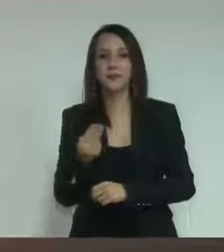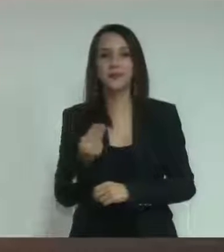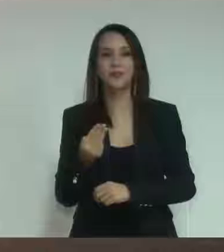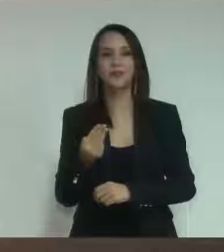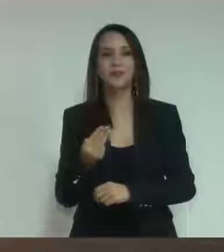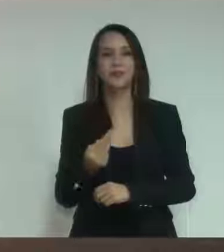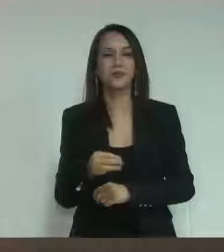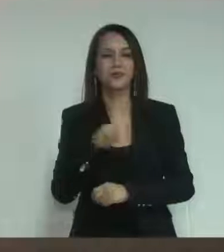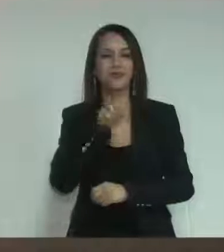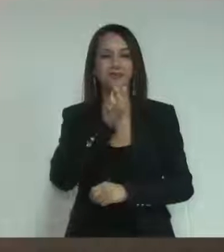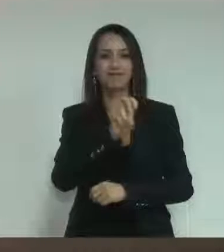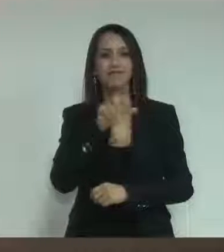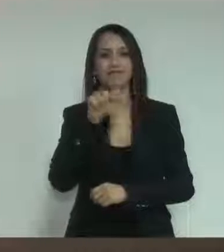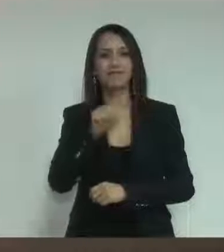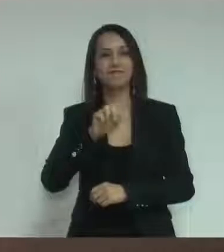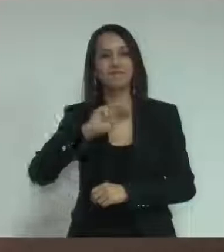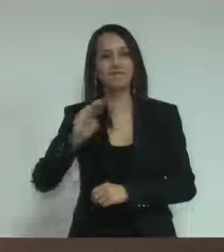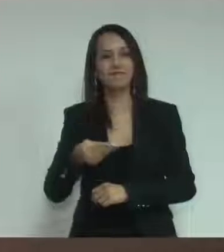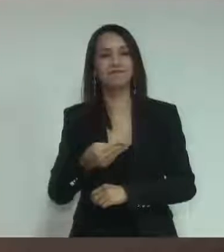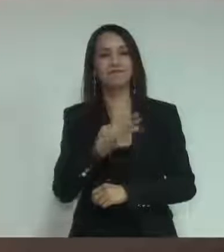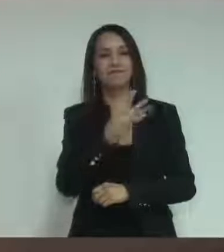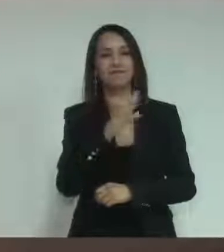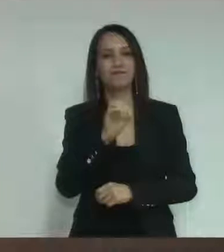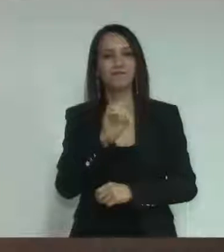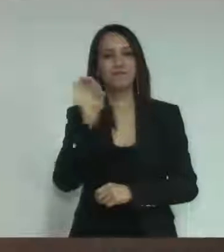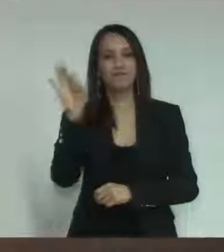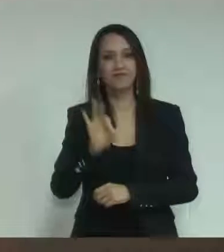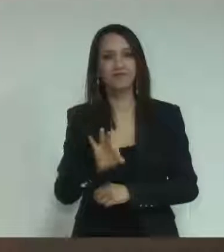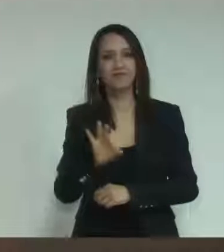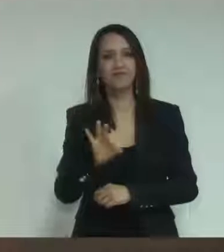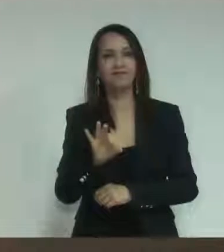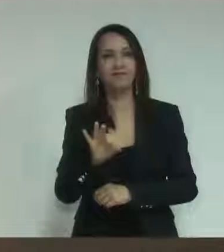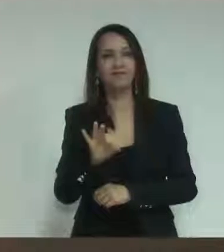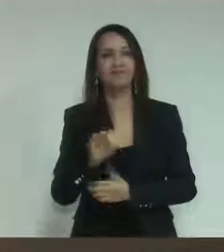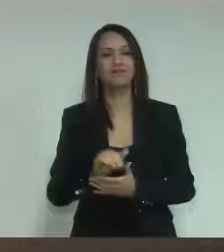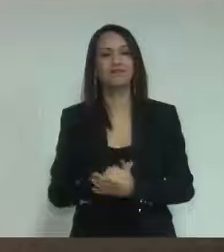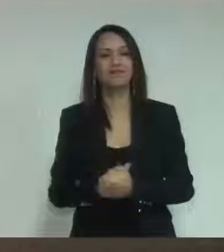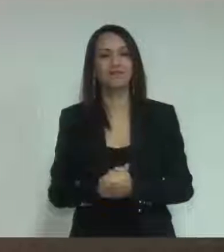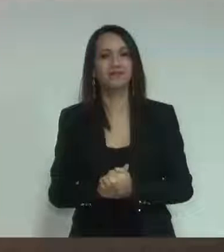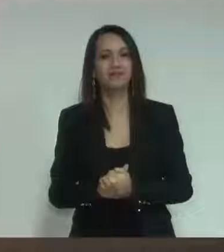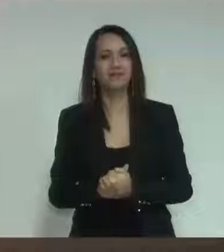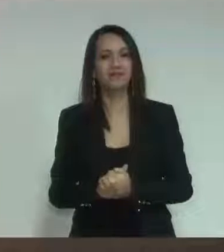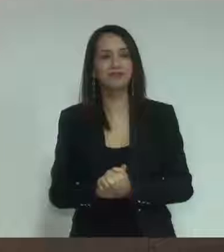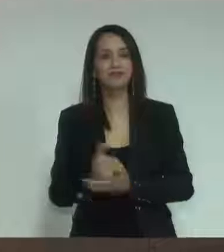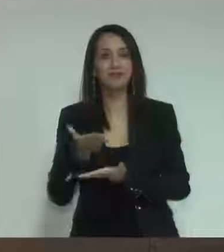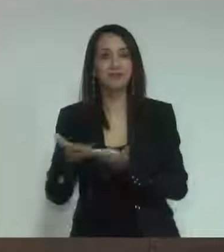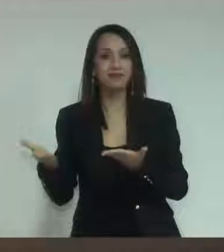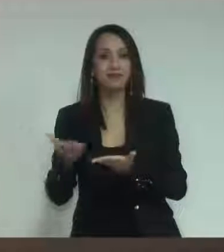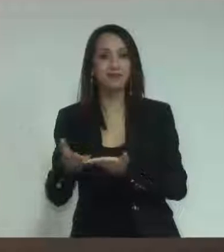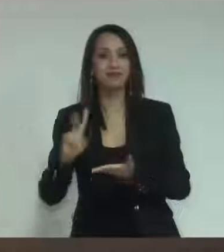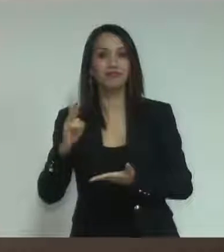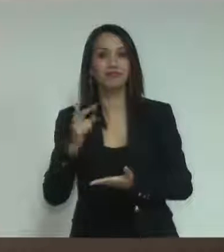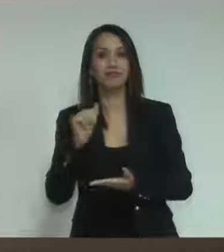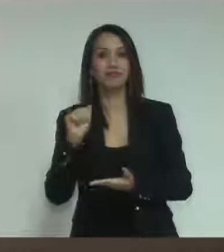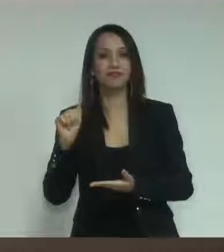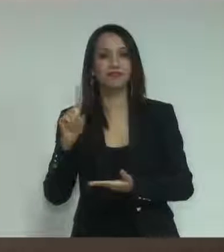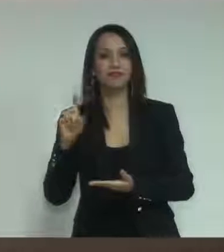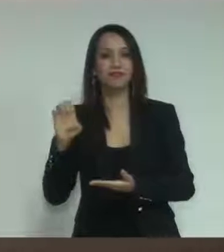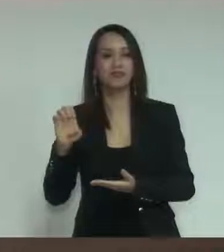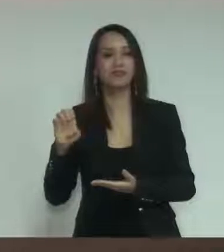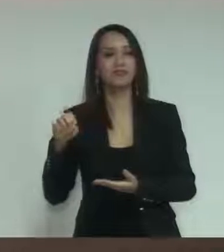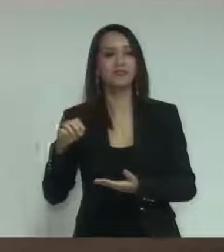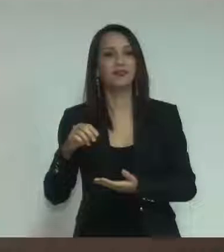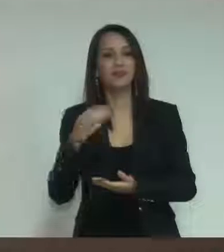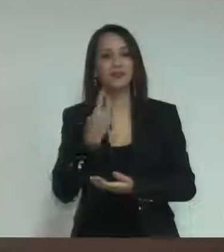novo. 57 milhões, 40%. O candidato perdedor, o Haddad, ele teve 47